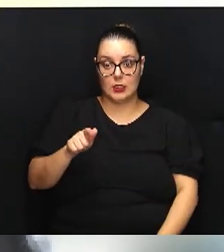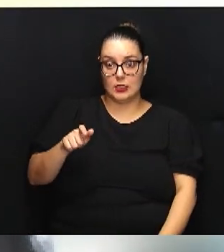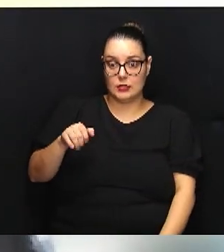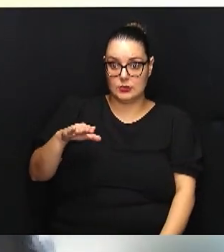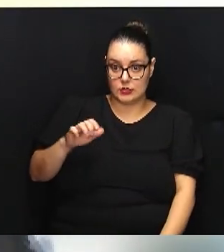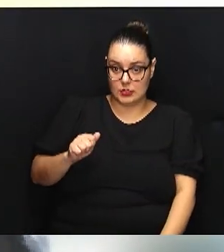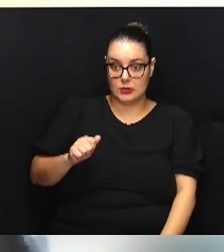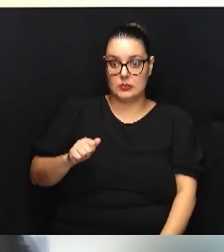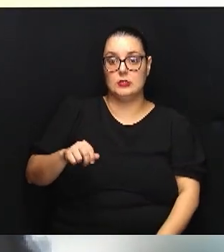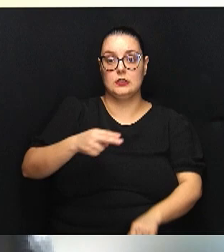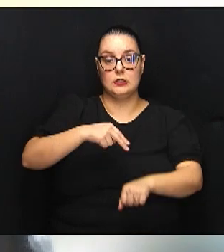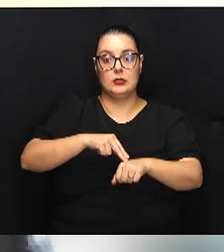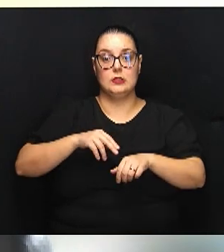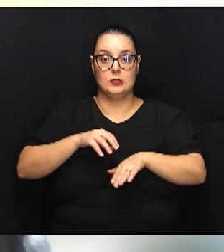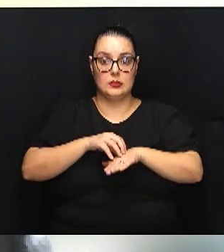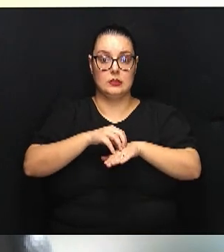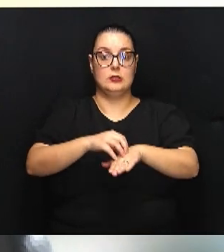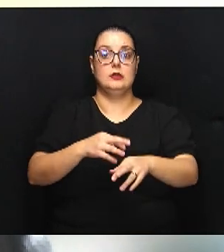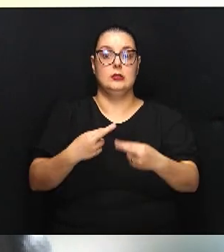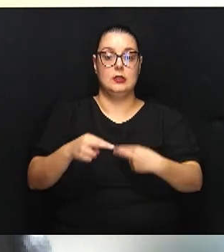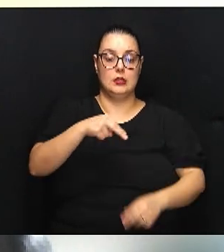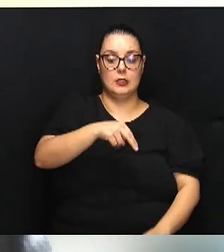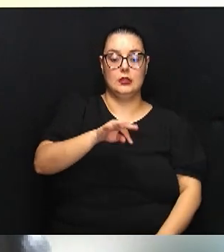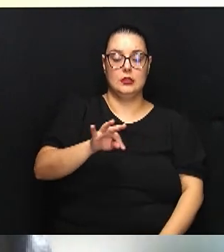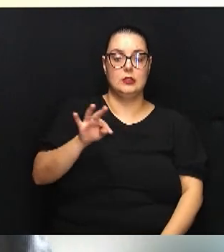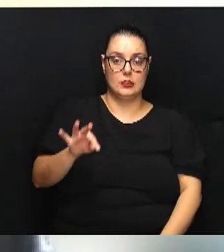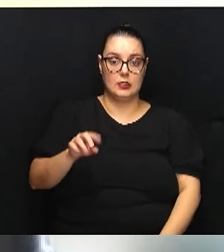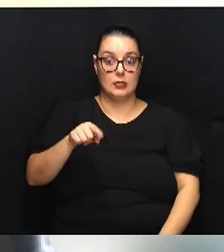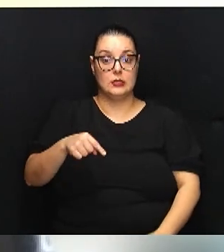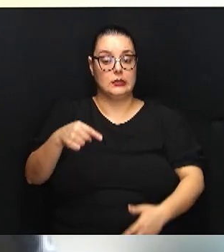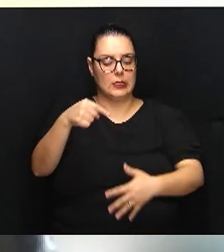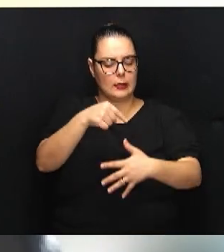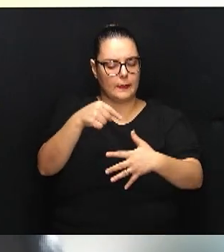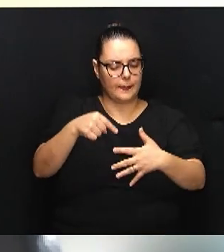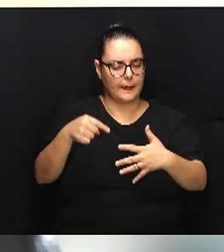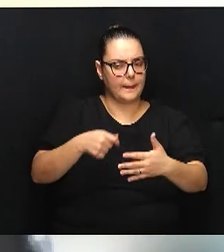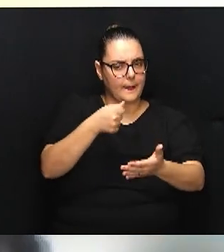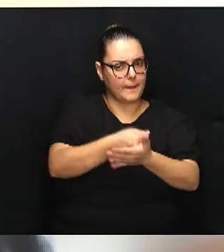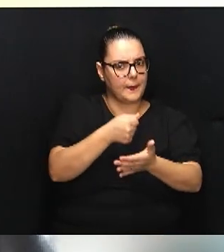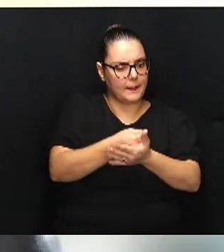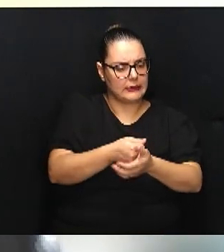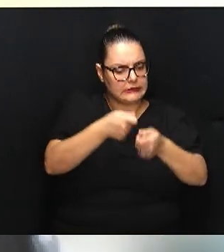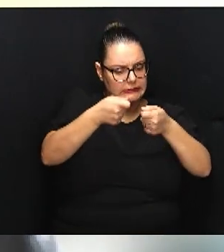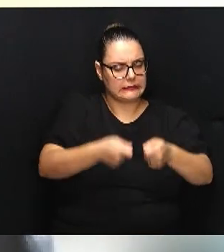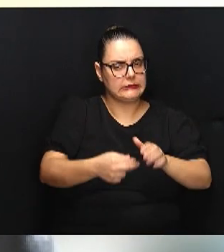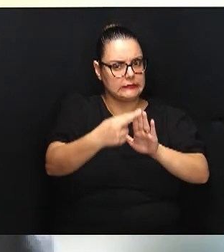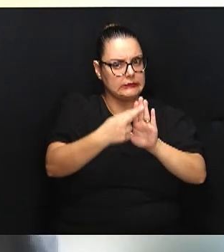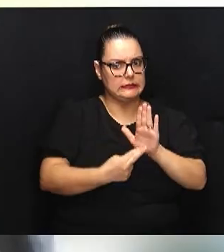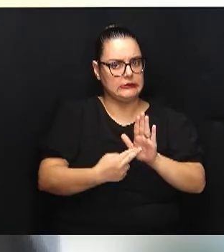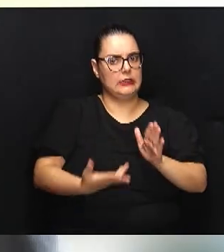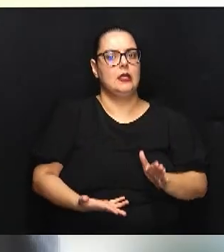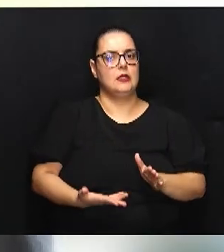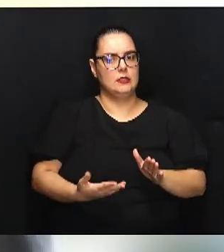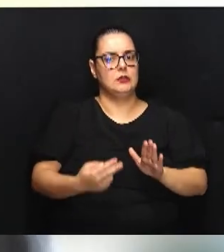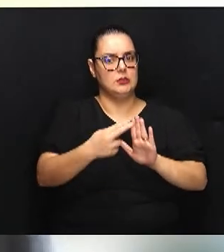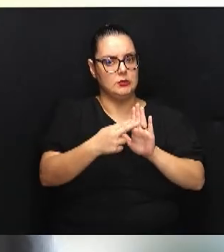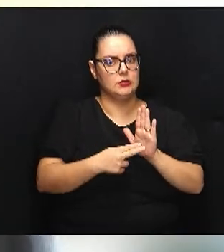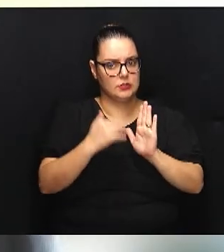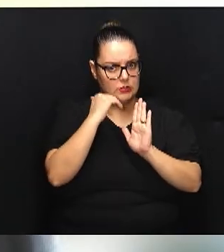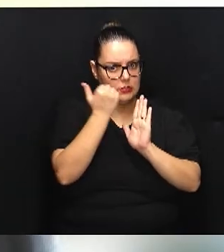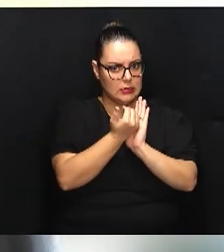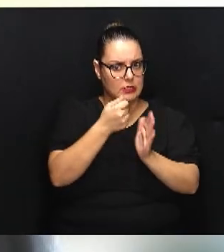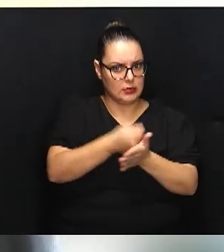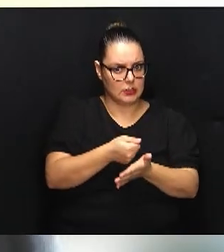do regulador, né, que é a Agência Nacional de Transporte Terrestre, a ANTT, que é muito criteriosa e muito rigorosa